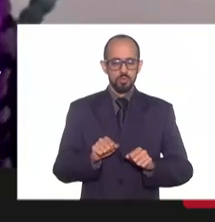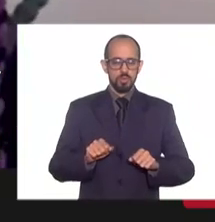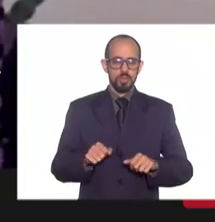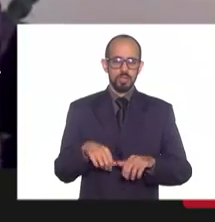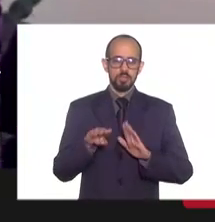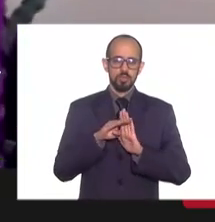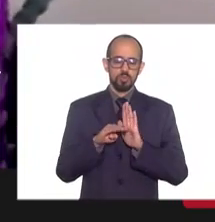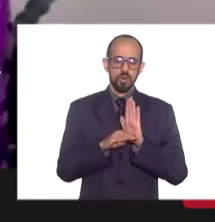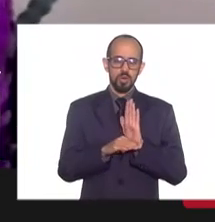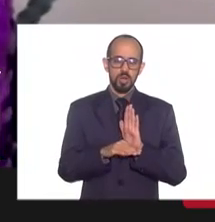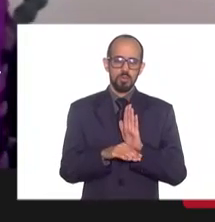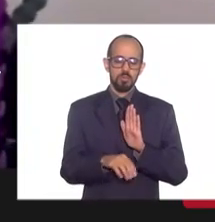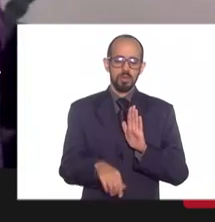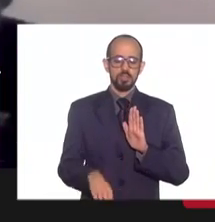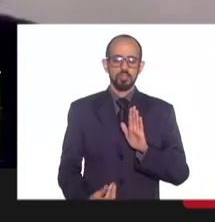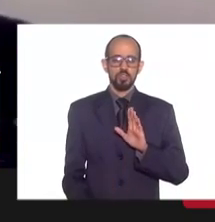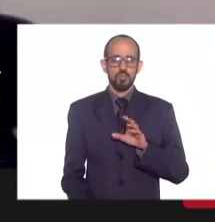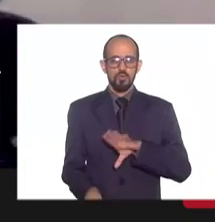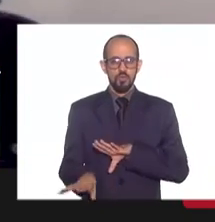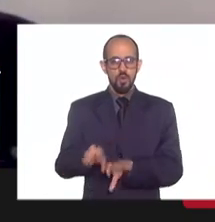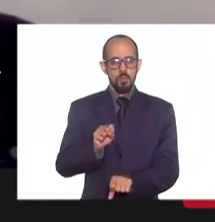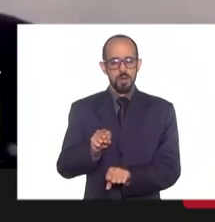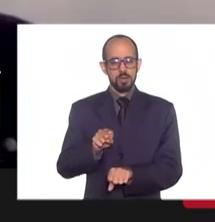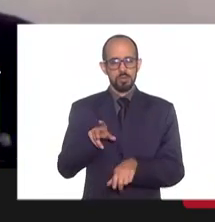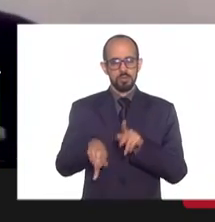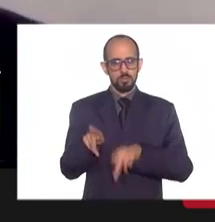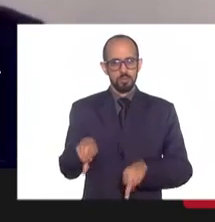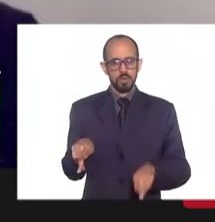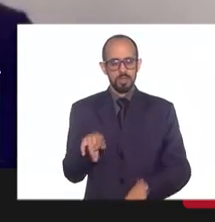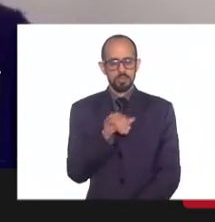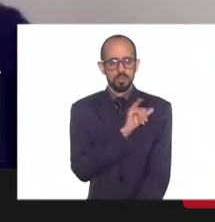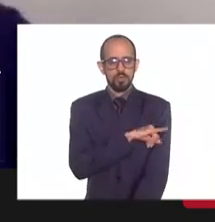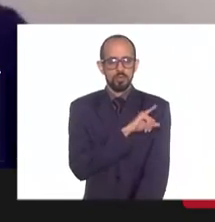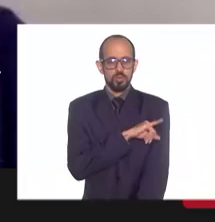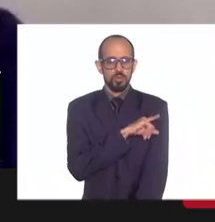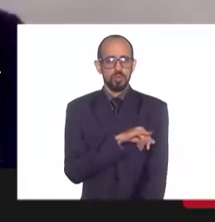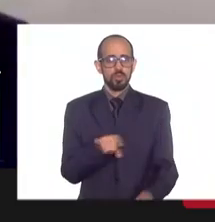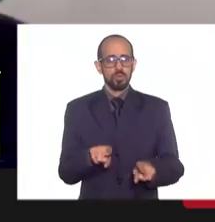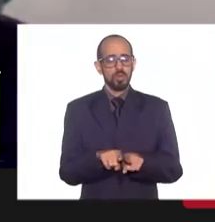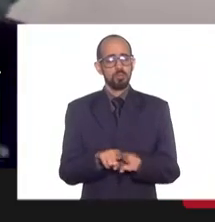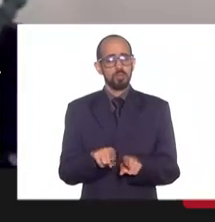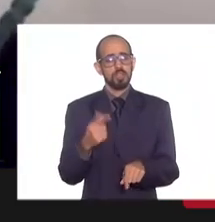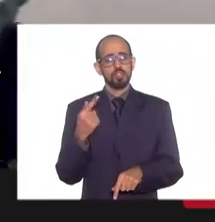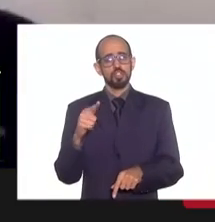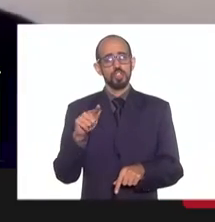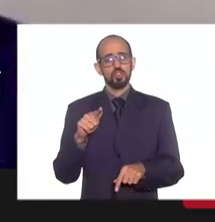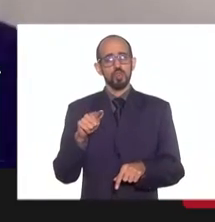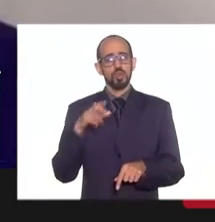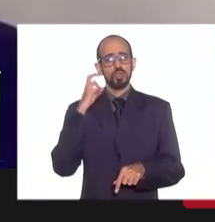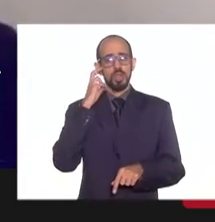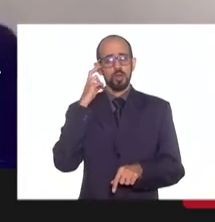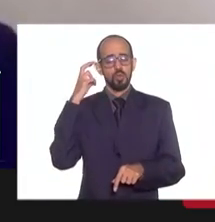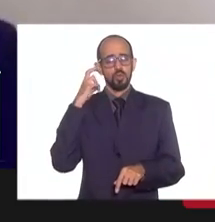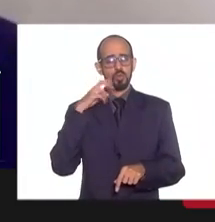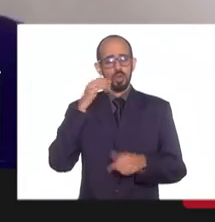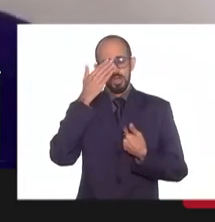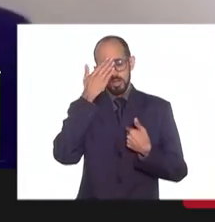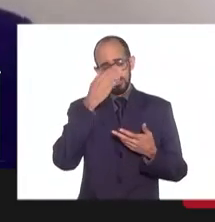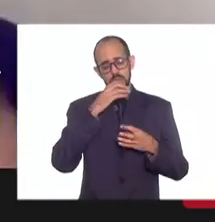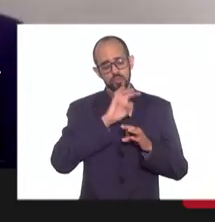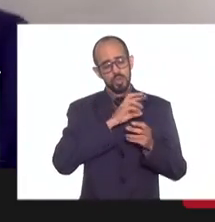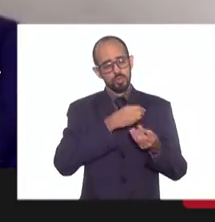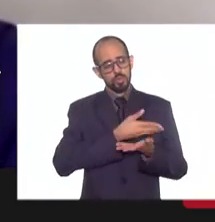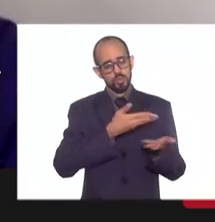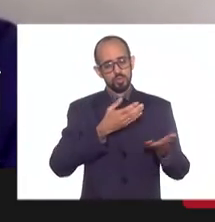cultural de formação tanto da população fluminense quanto de gestores culturais então agradeço a todos